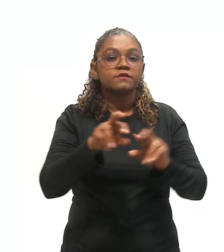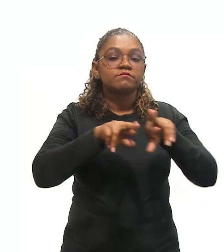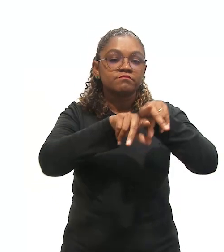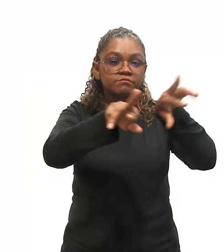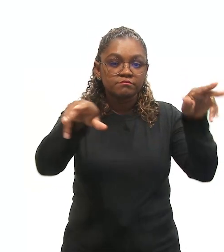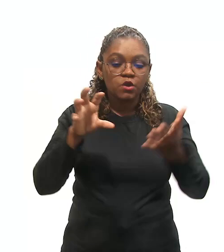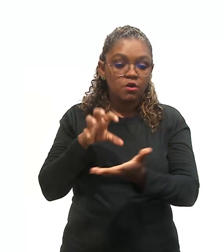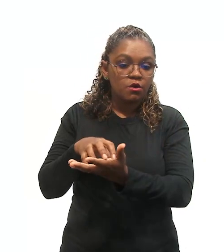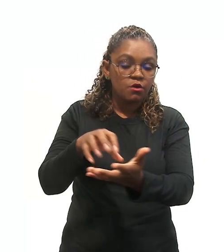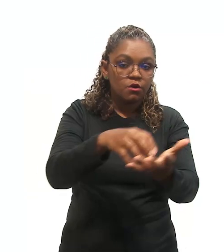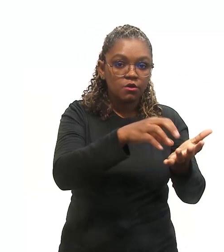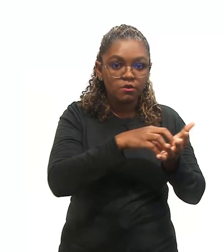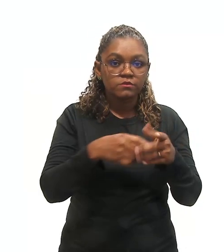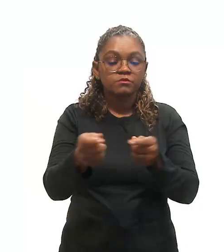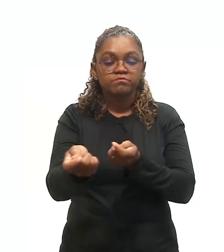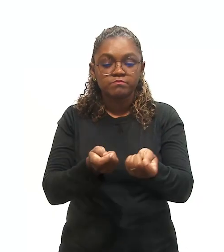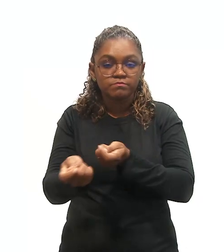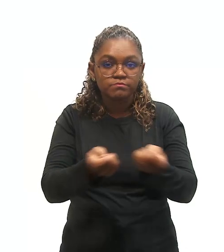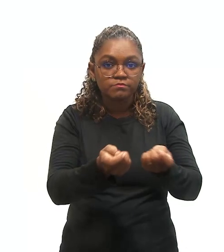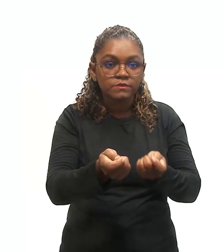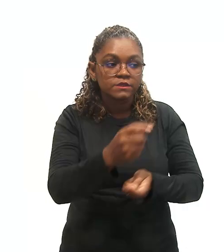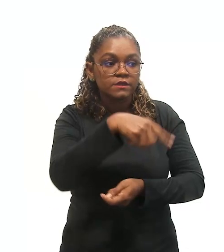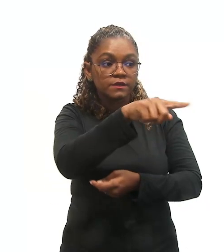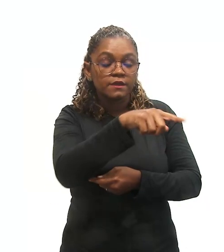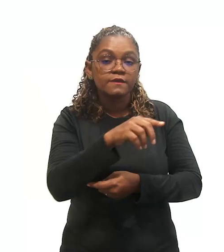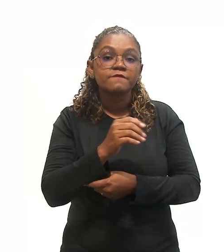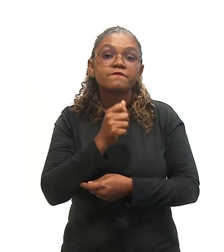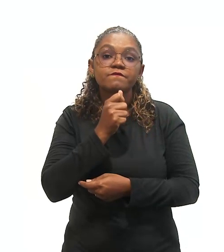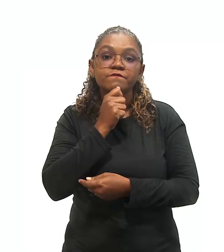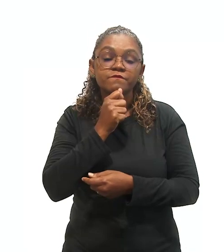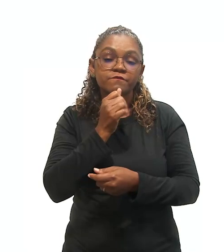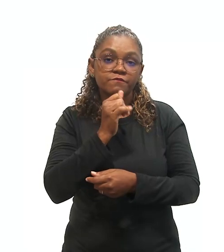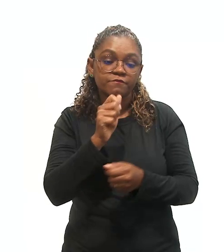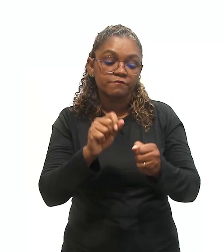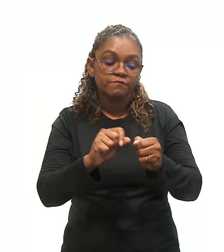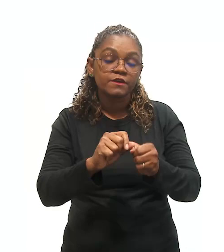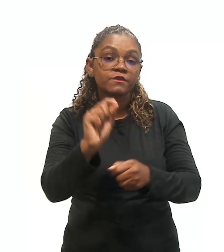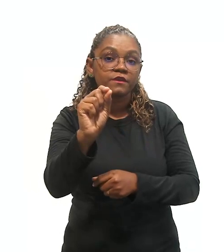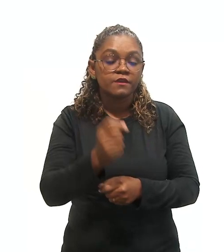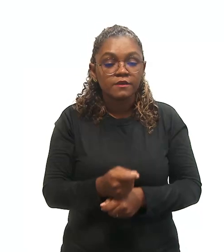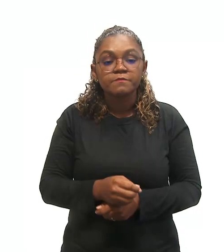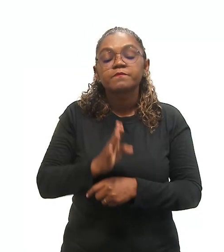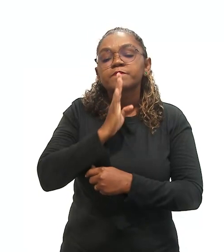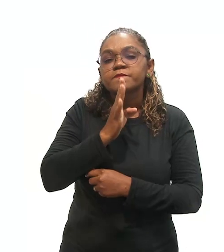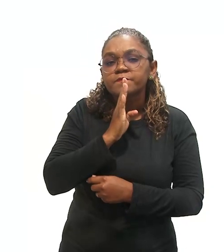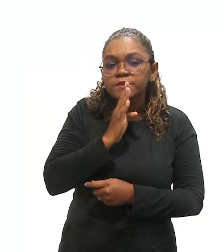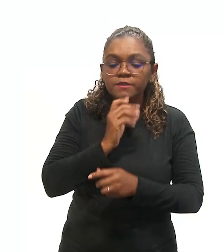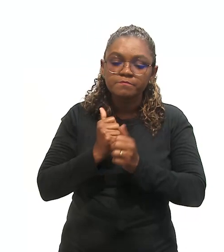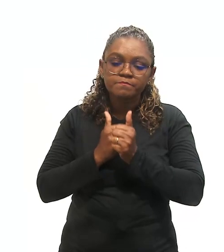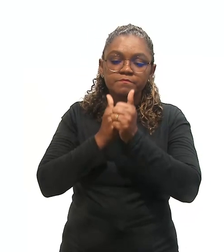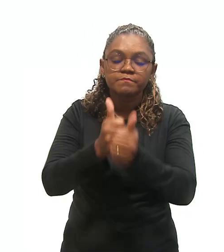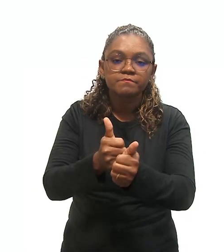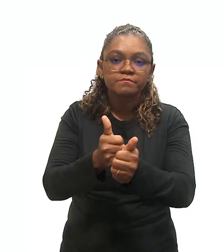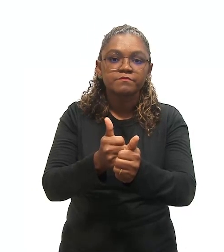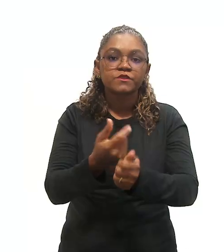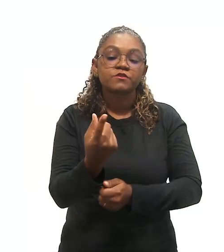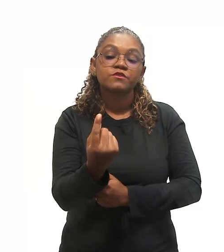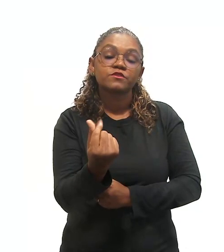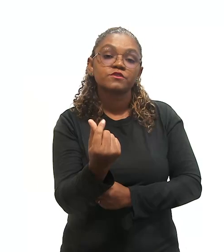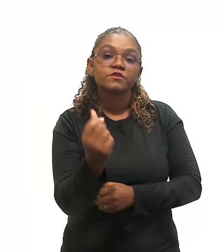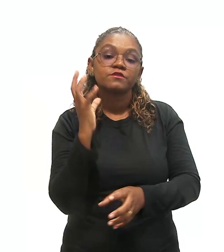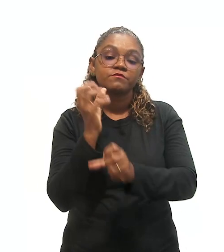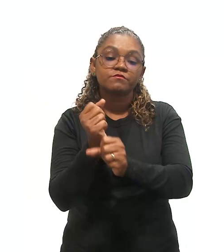diversos órgãos de controle, conheça, acompanhe e analise o desempenho da execução